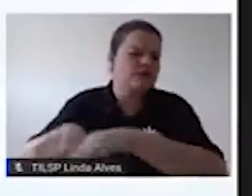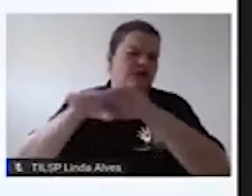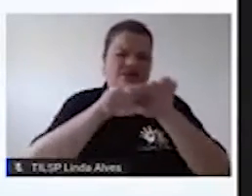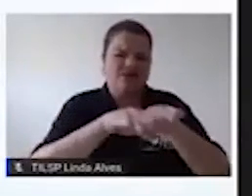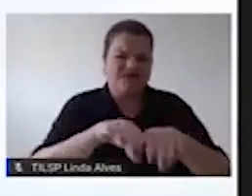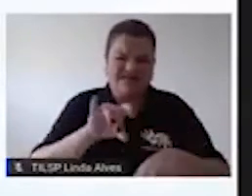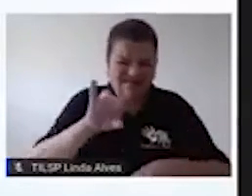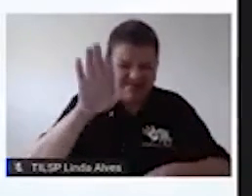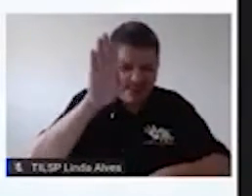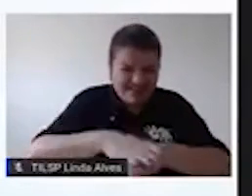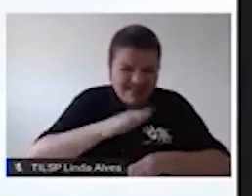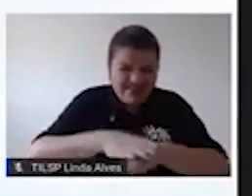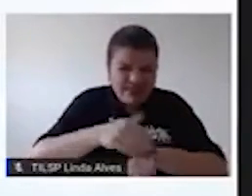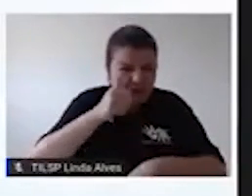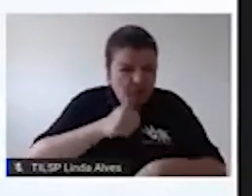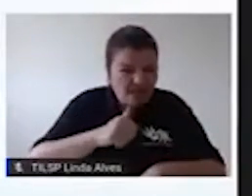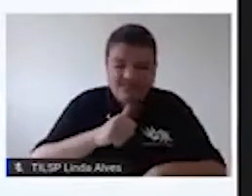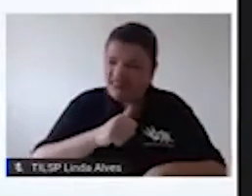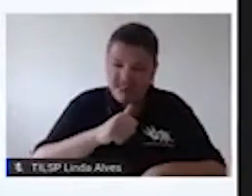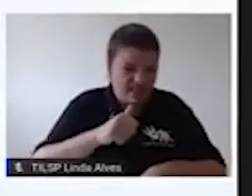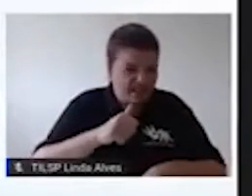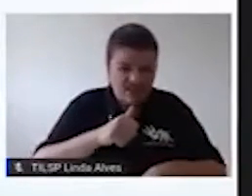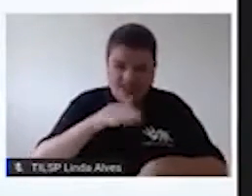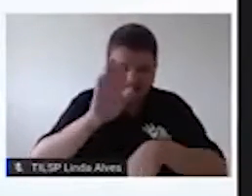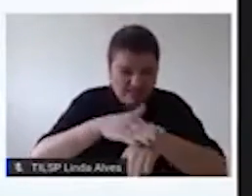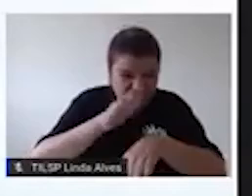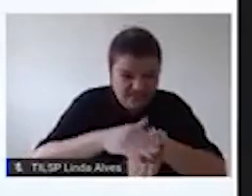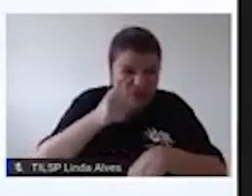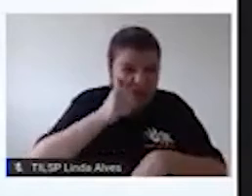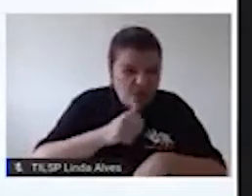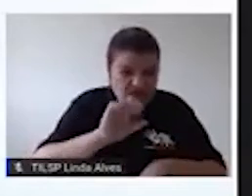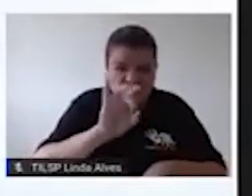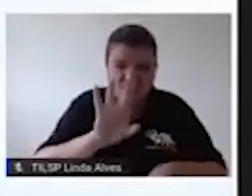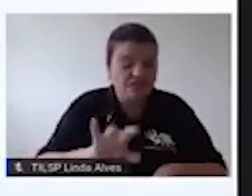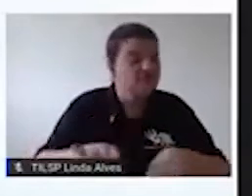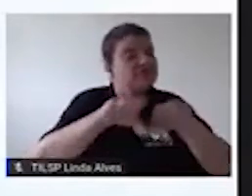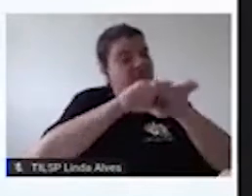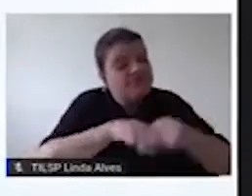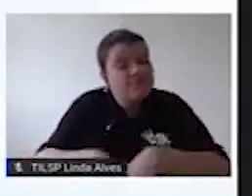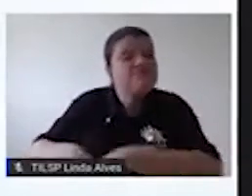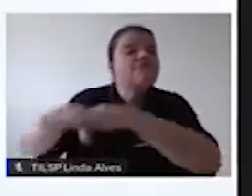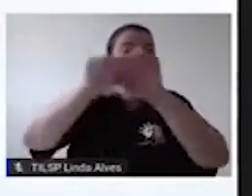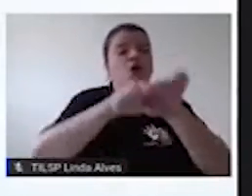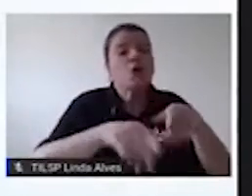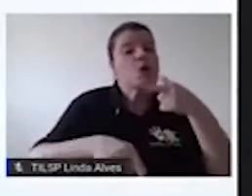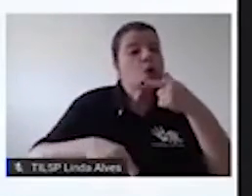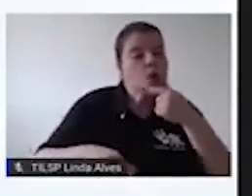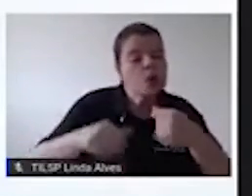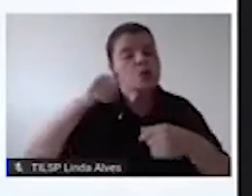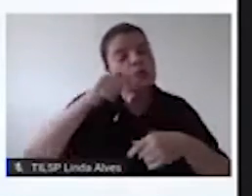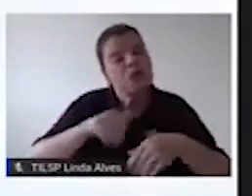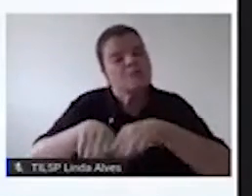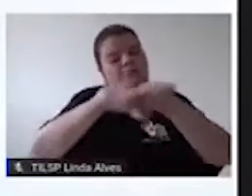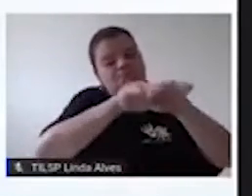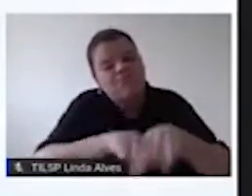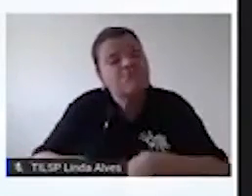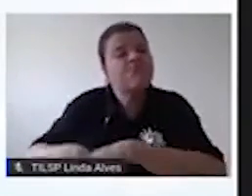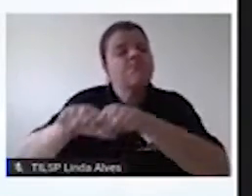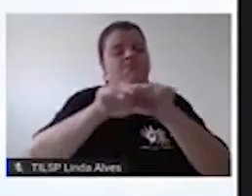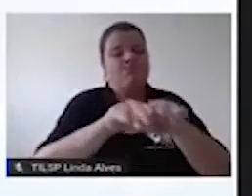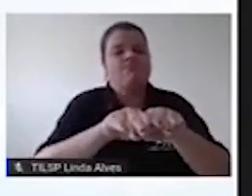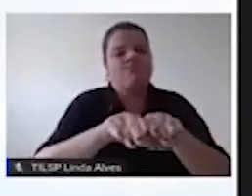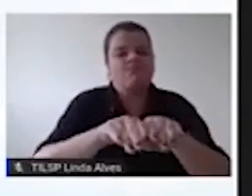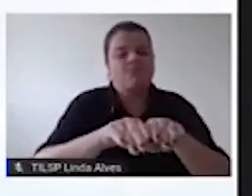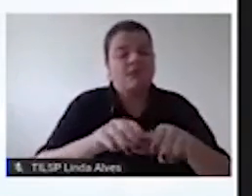falando só das mulheres. A igualdade não é só para as mulheres, a igualdade é para homens e mulheres, né? Se você vive uma sociedade